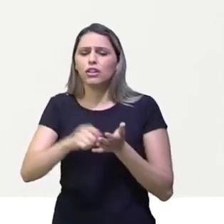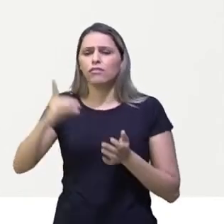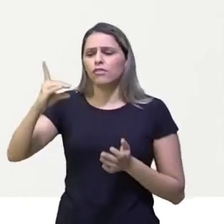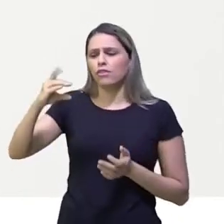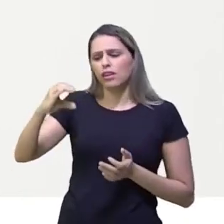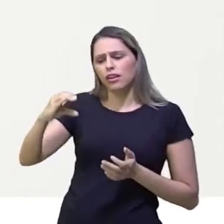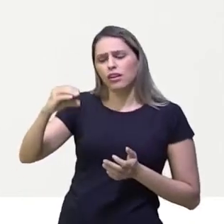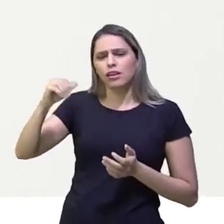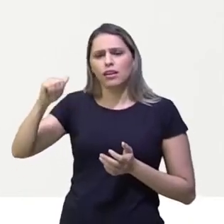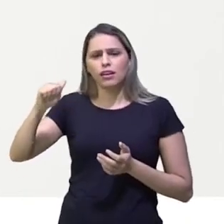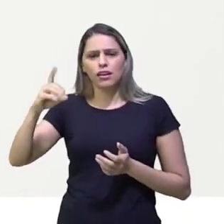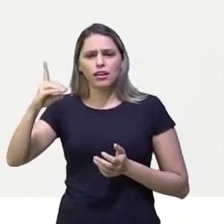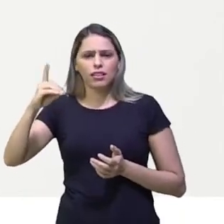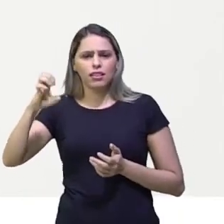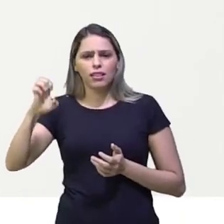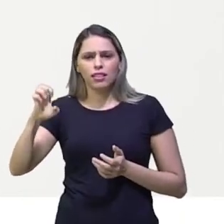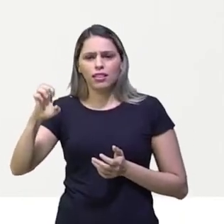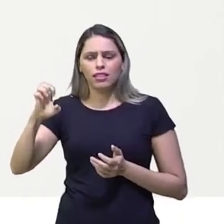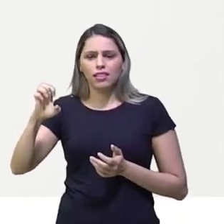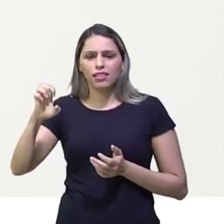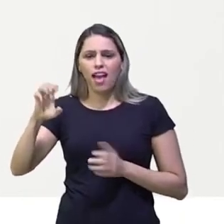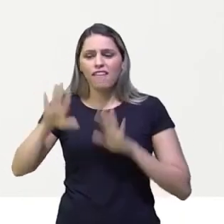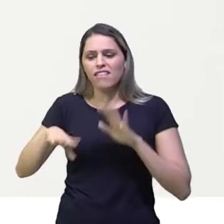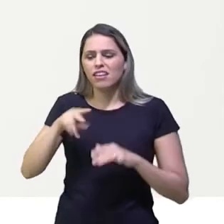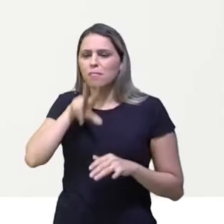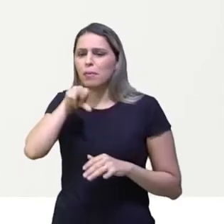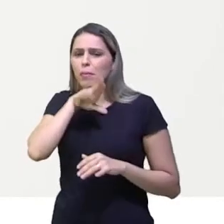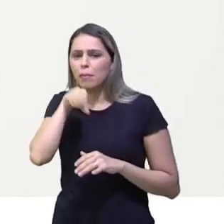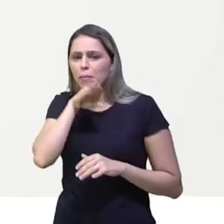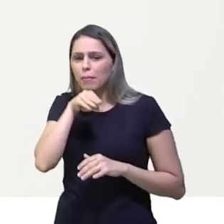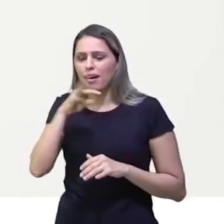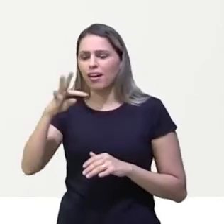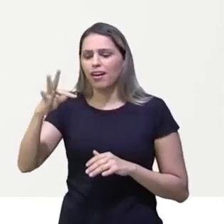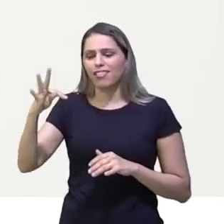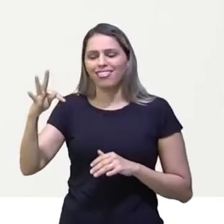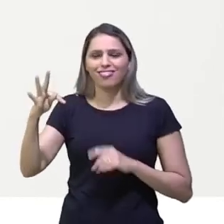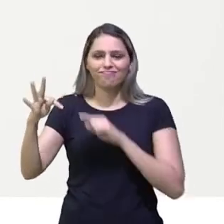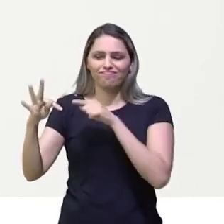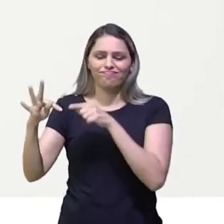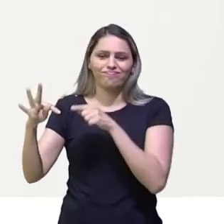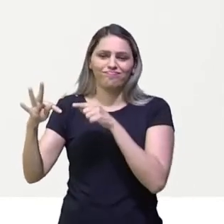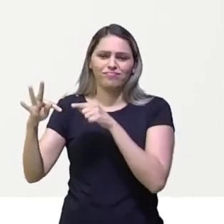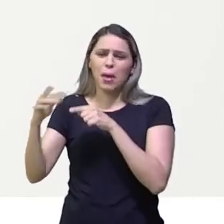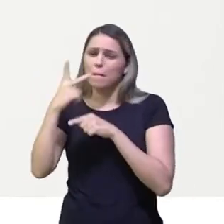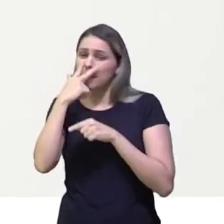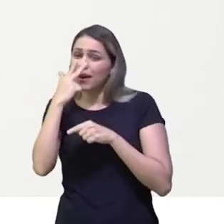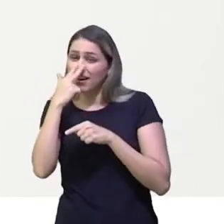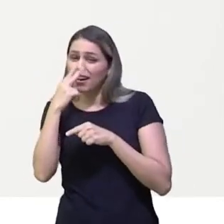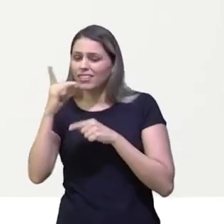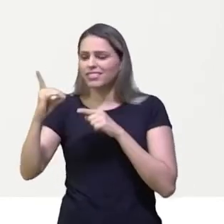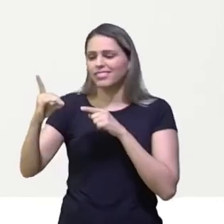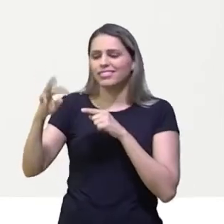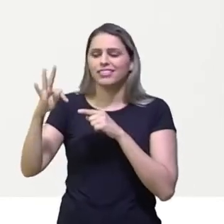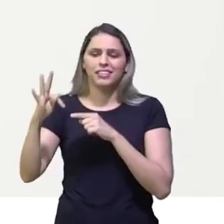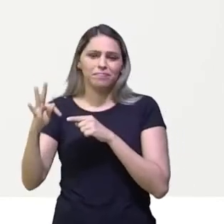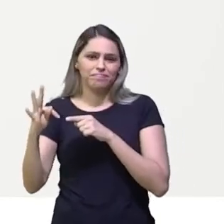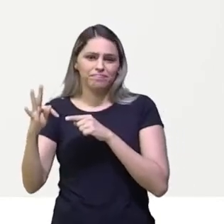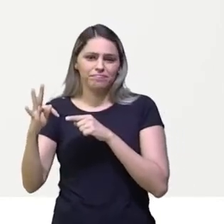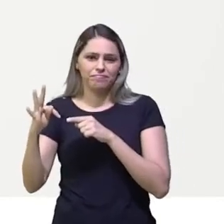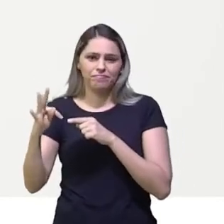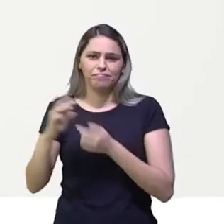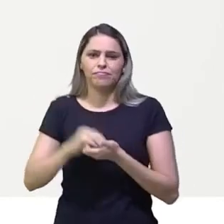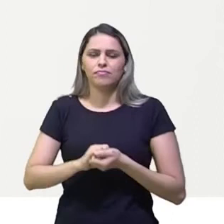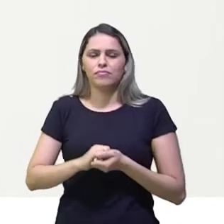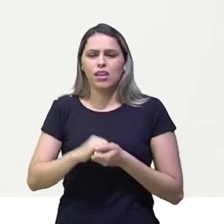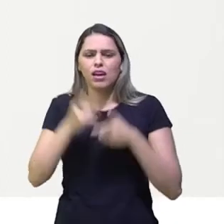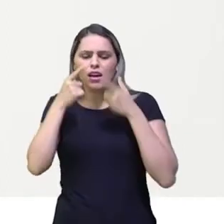KT, e você vai acabar escrevendo KT. Não é parecido um pouquinho o som do T com a letra D?